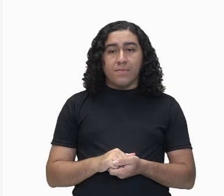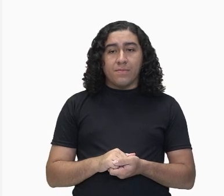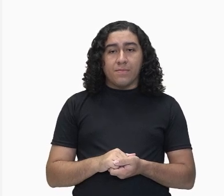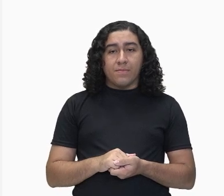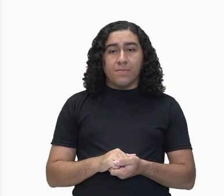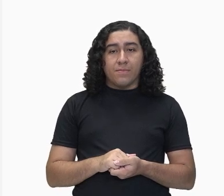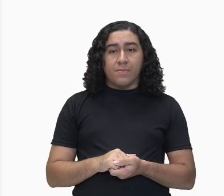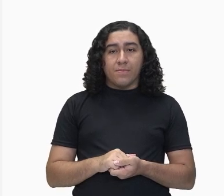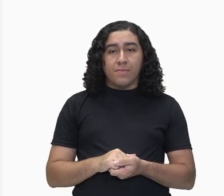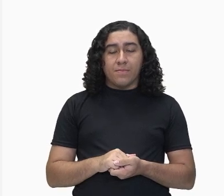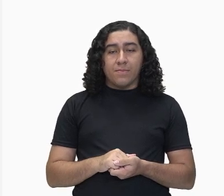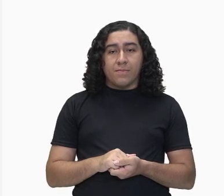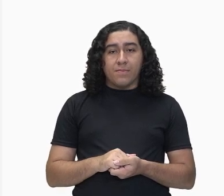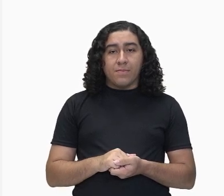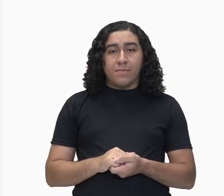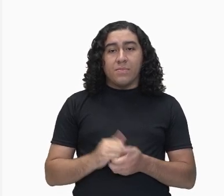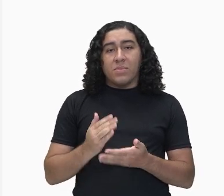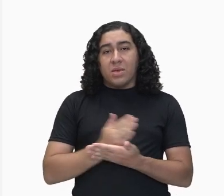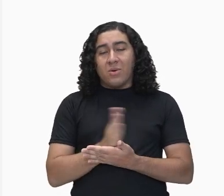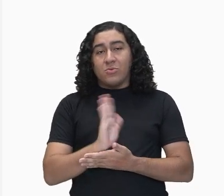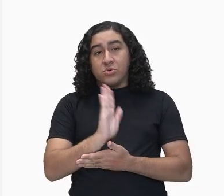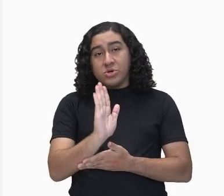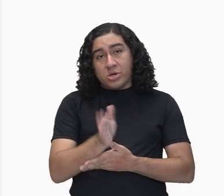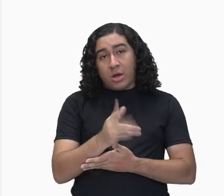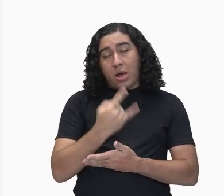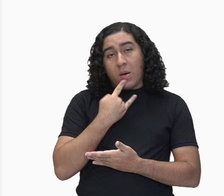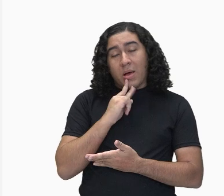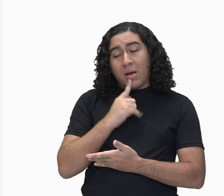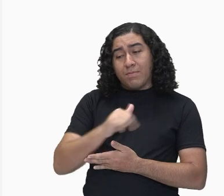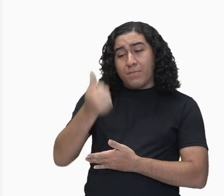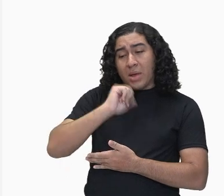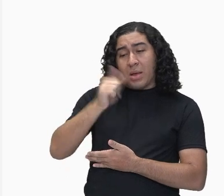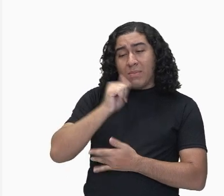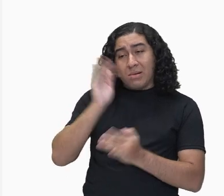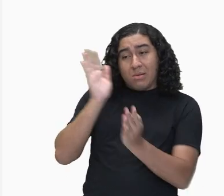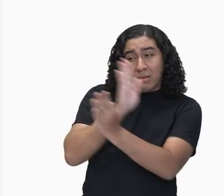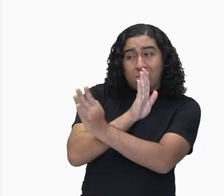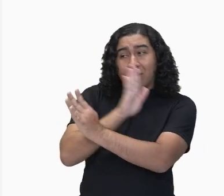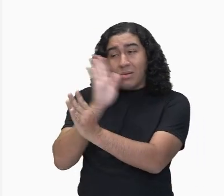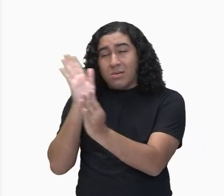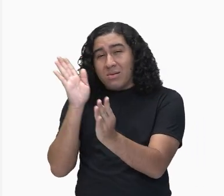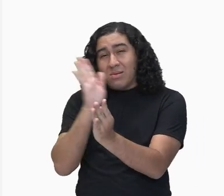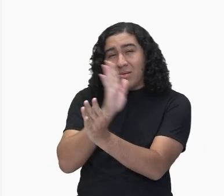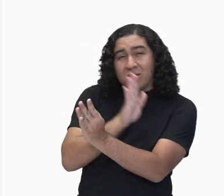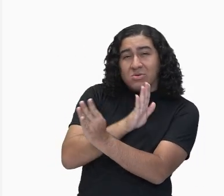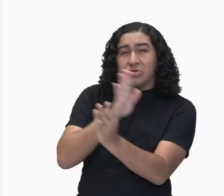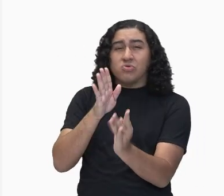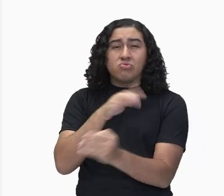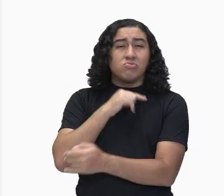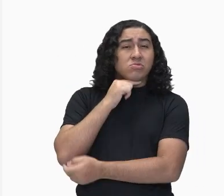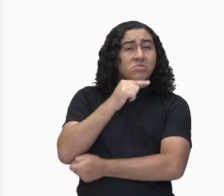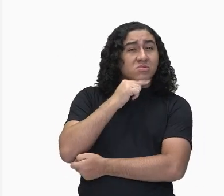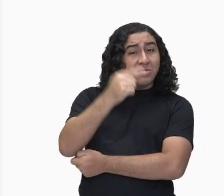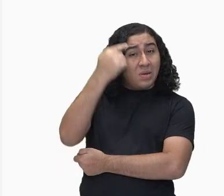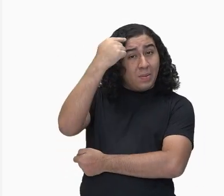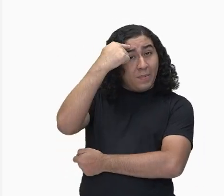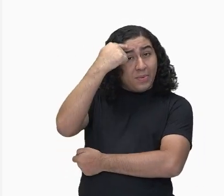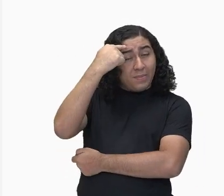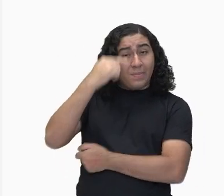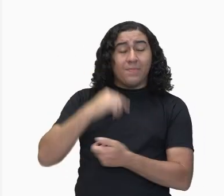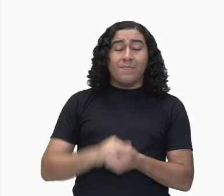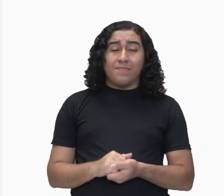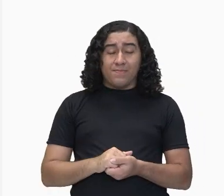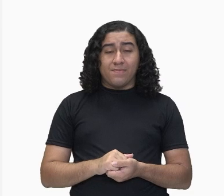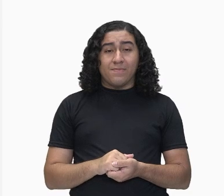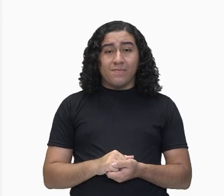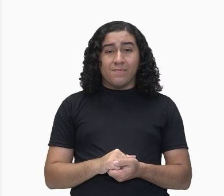bem, né, ali, tomaram todas, né? Por isso que está semiconsciente, né? Alguns ainda estão um pouquinho conscientes,